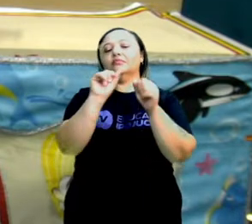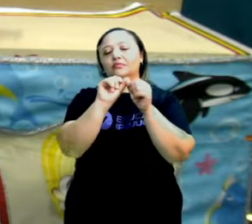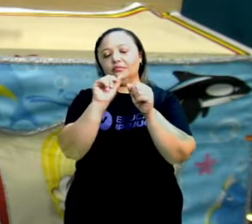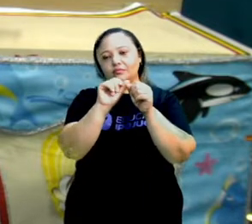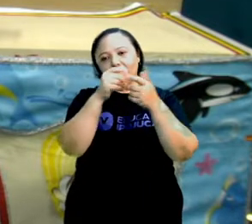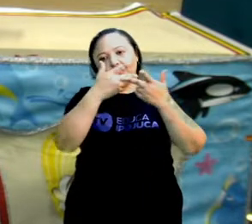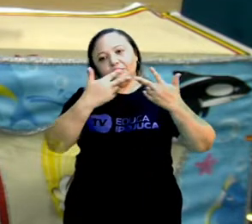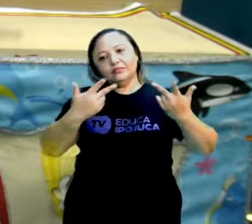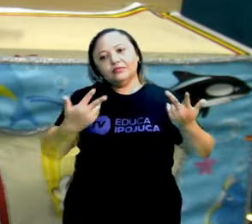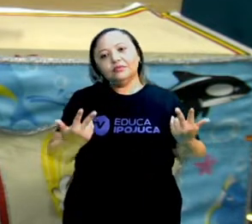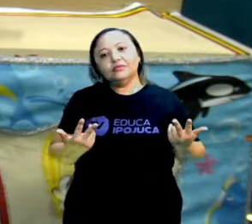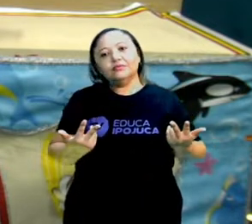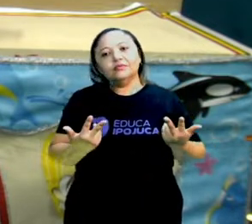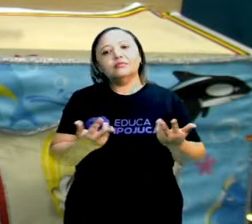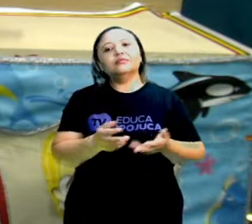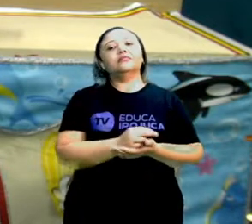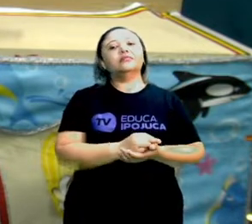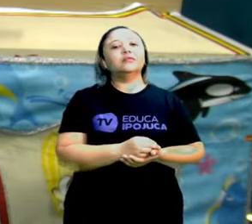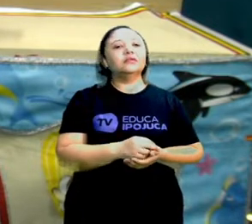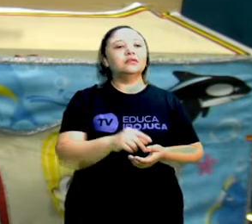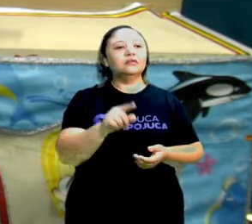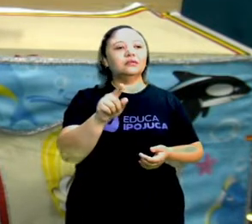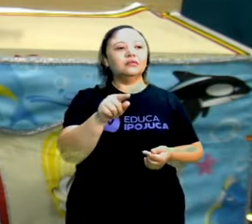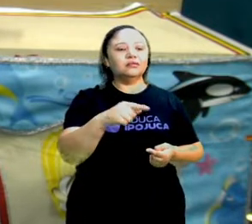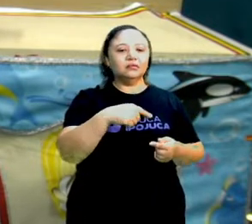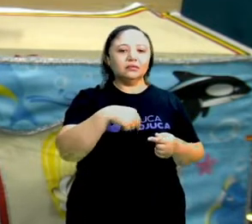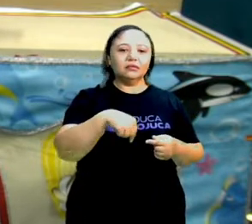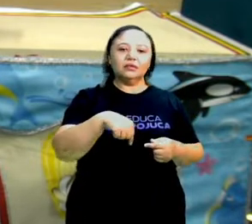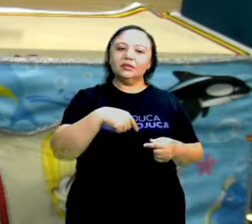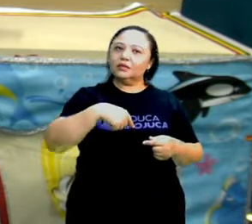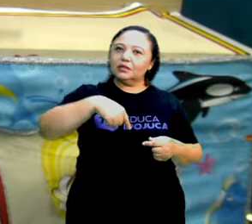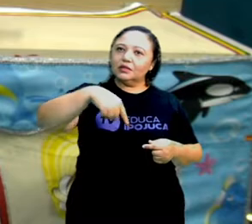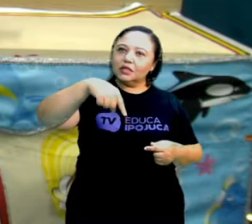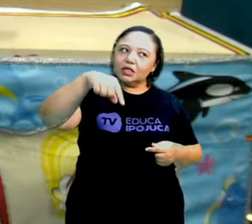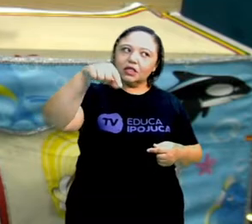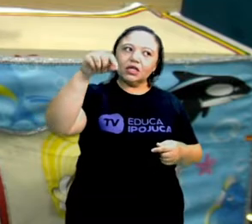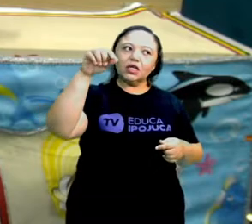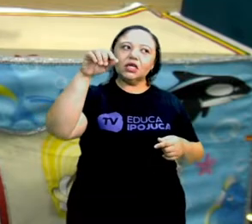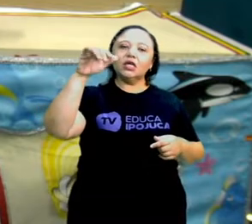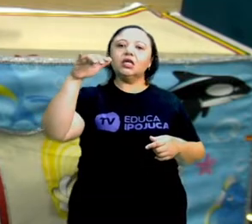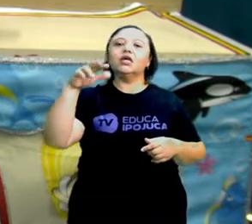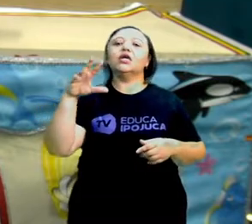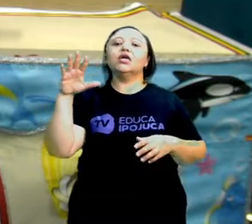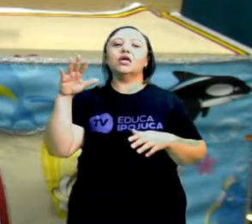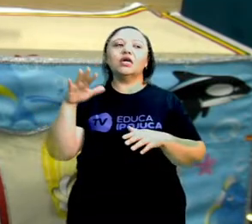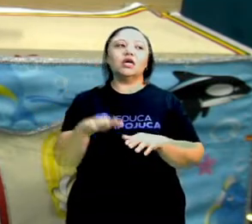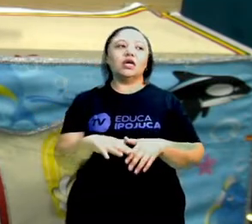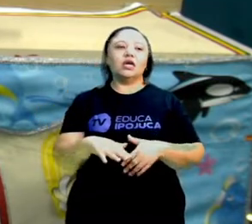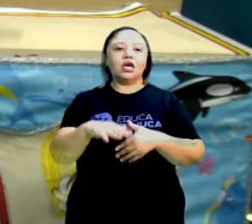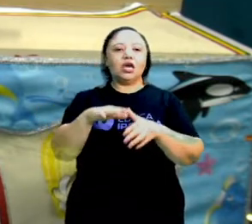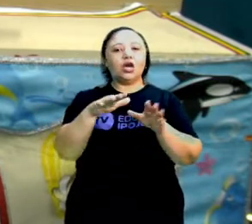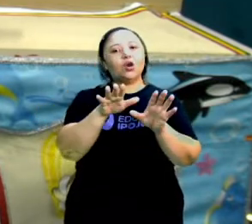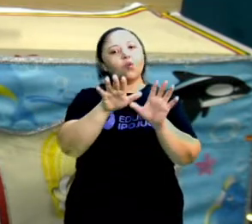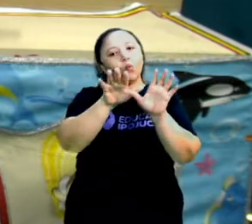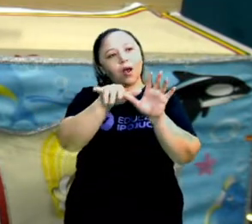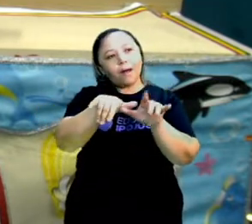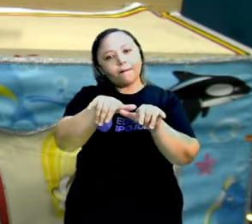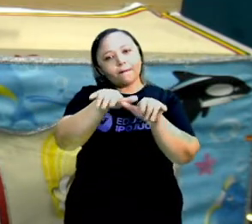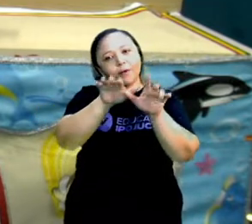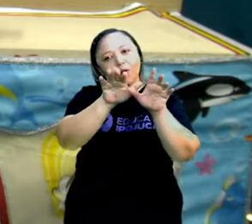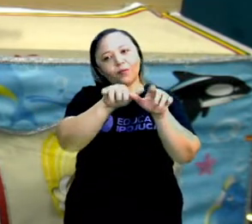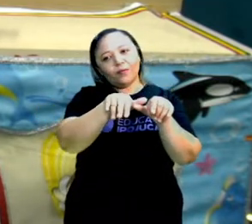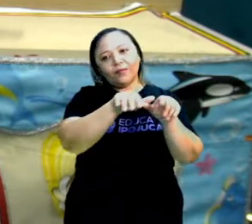coisas. Ela teria que seguir uma pomba. Uma pomba? Uma pomba, isso